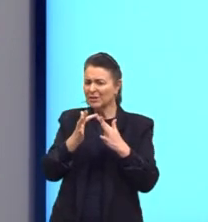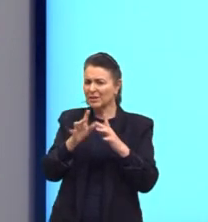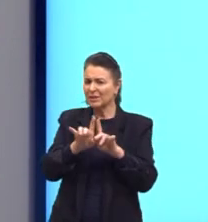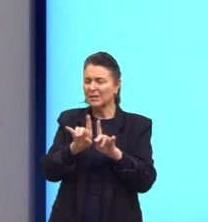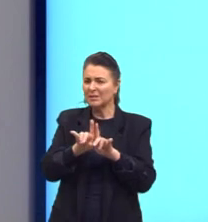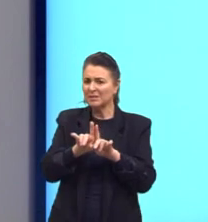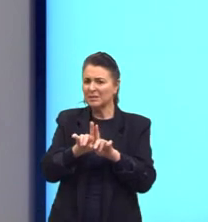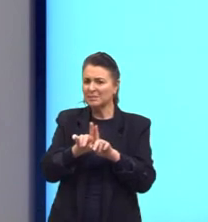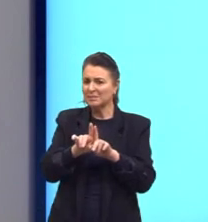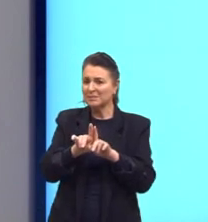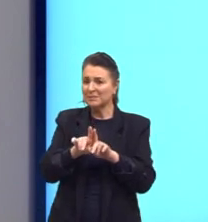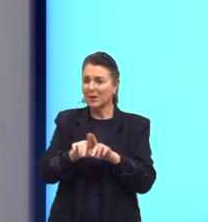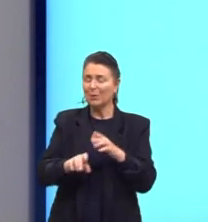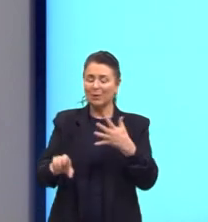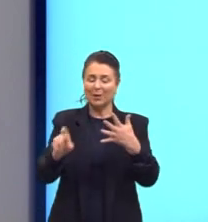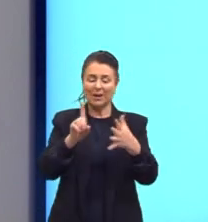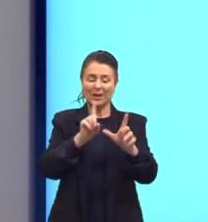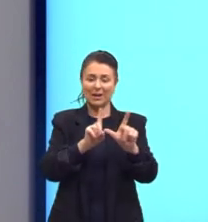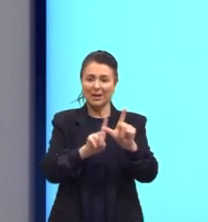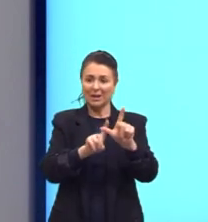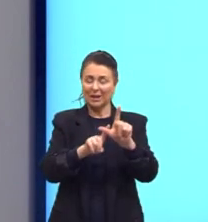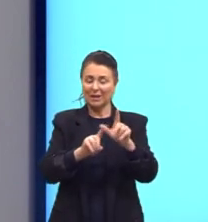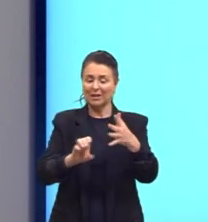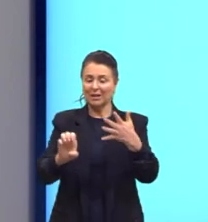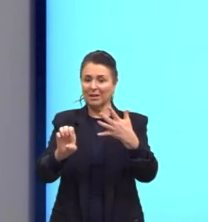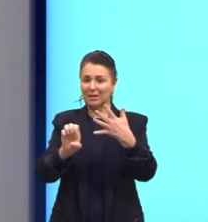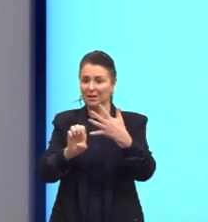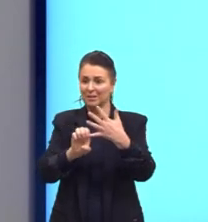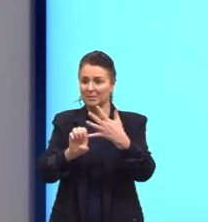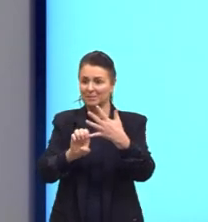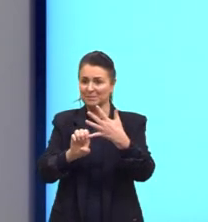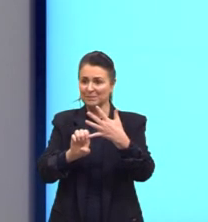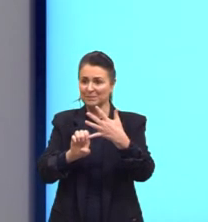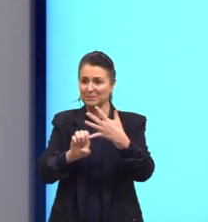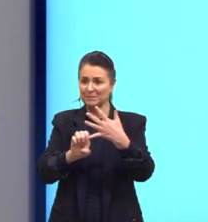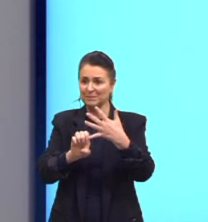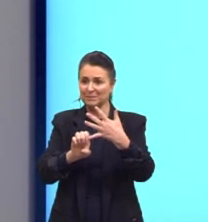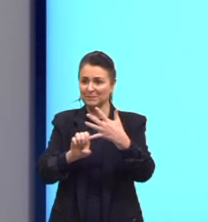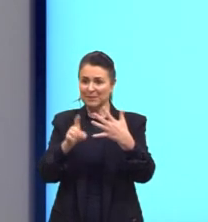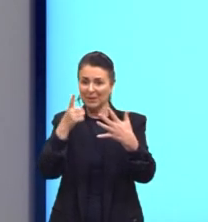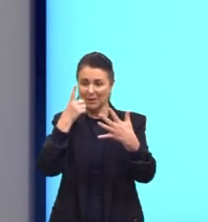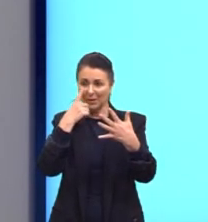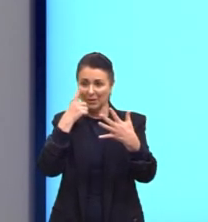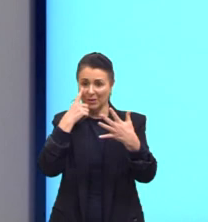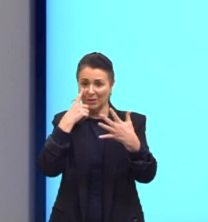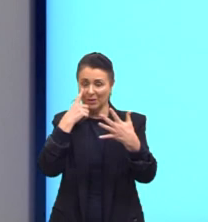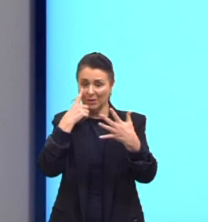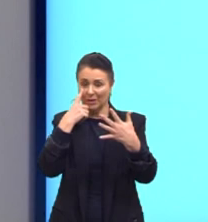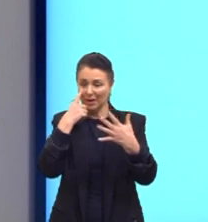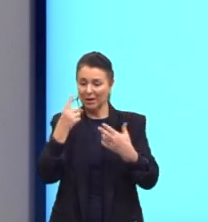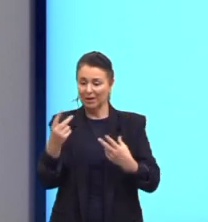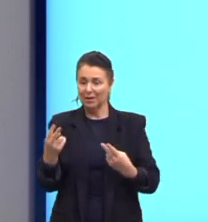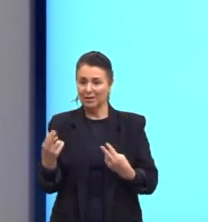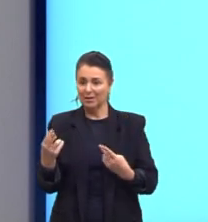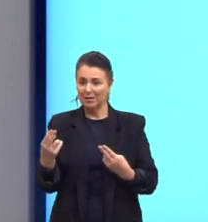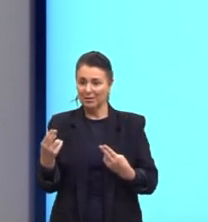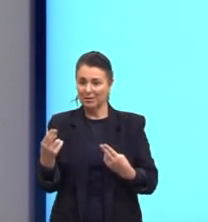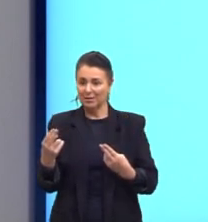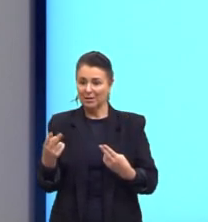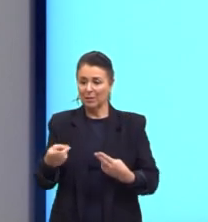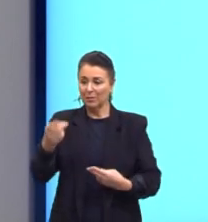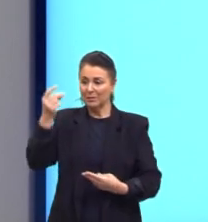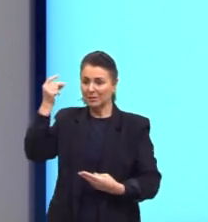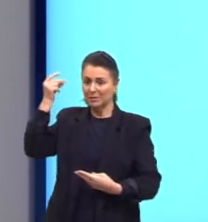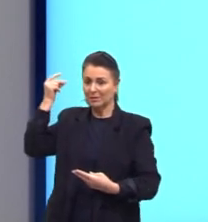convergente já que tá perto eu vou mostrar aqui rapidinho de novo para você só semelhantes mais um ancestral